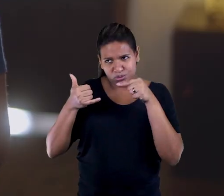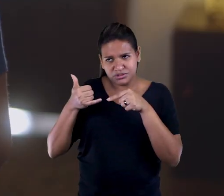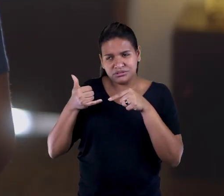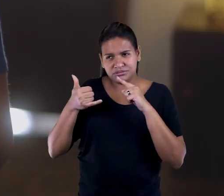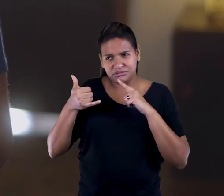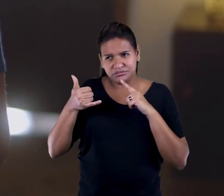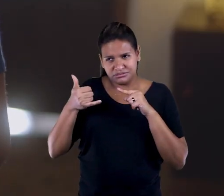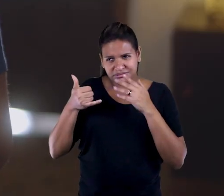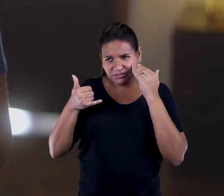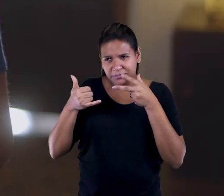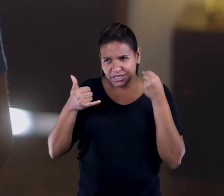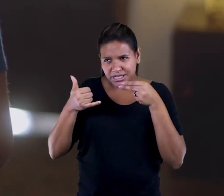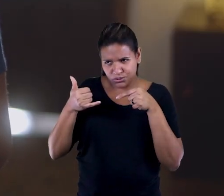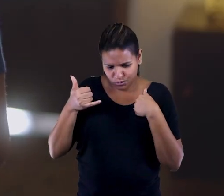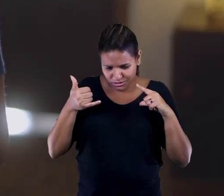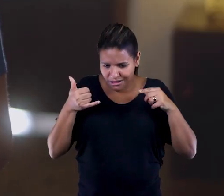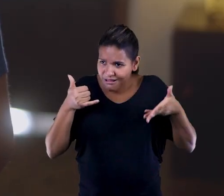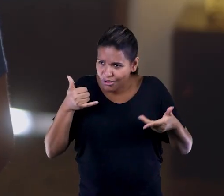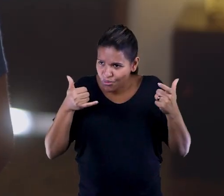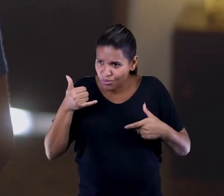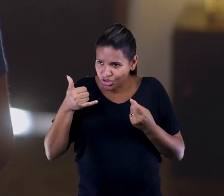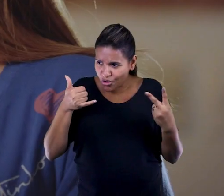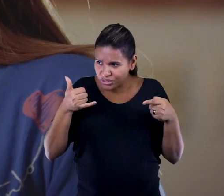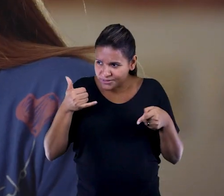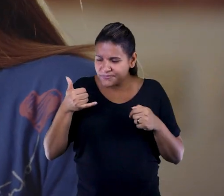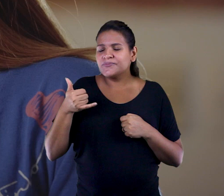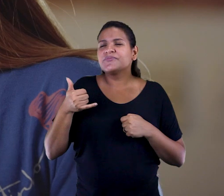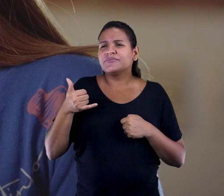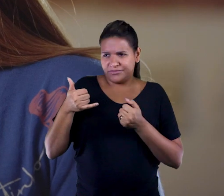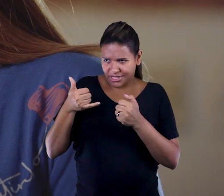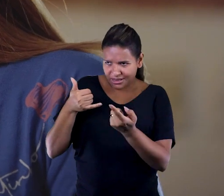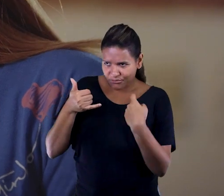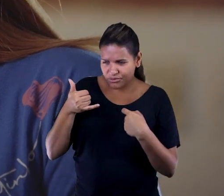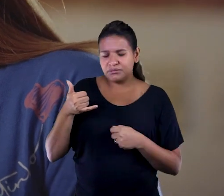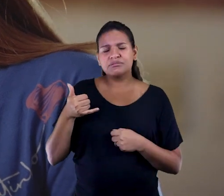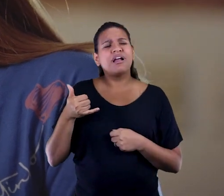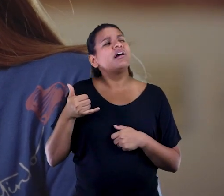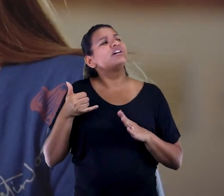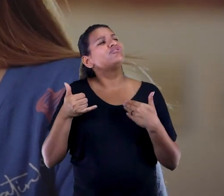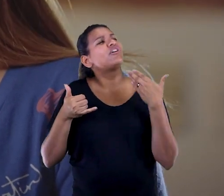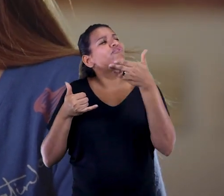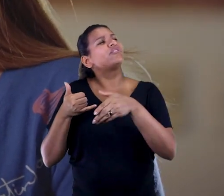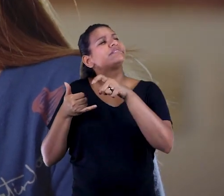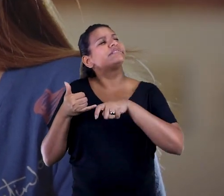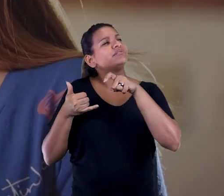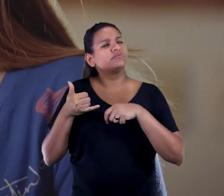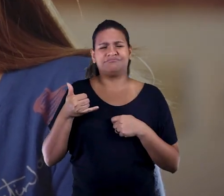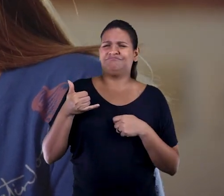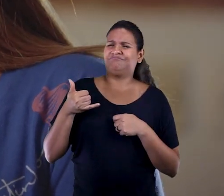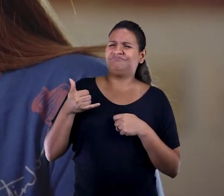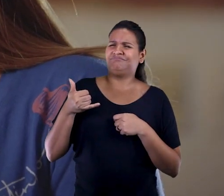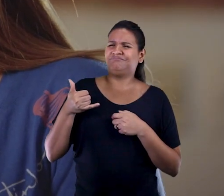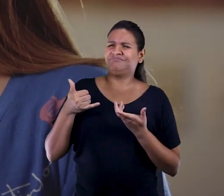tô com vaga para 12. Você não quer me devolver? Ah, eles já foram pro sítio. Que sítio? Ah, o sítio